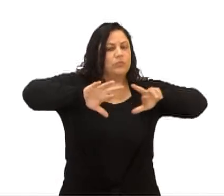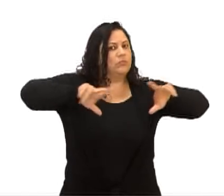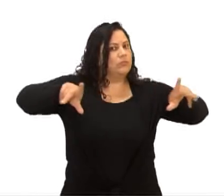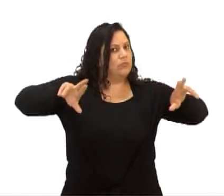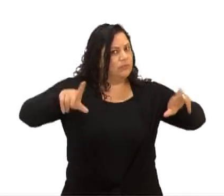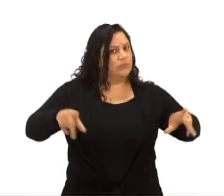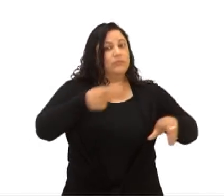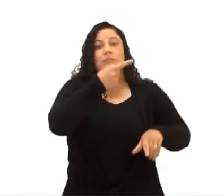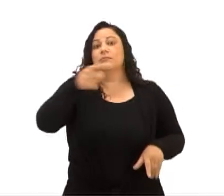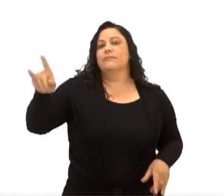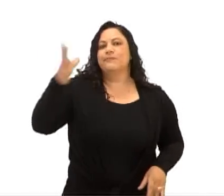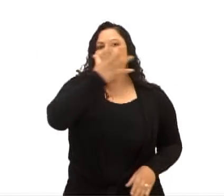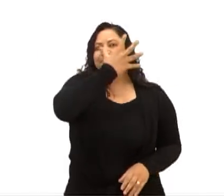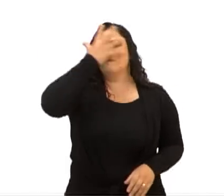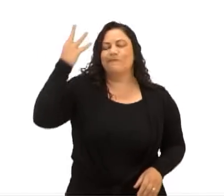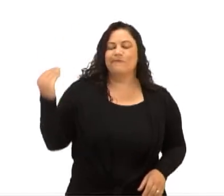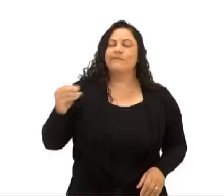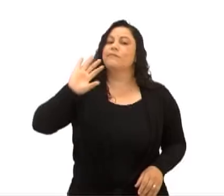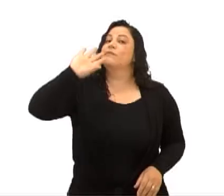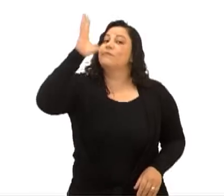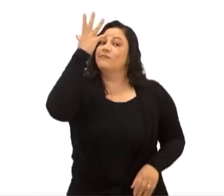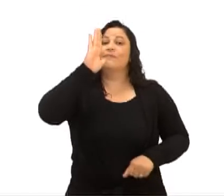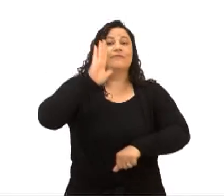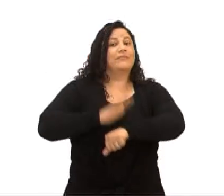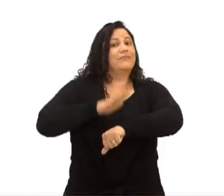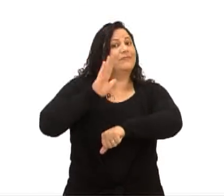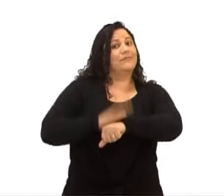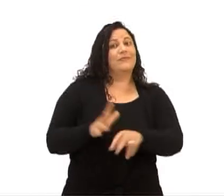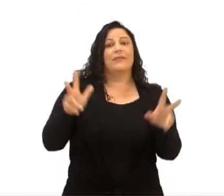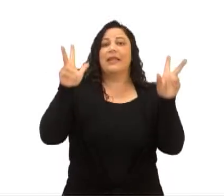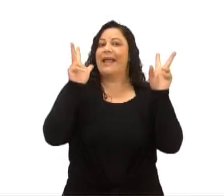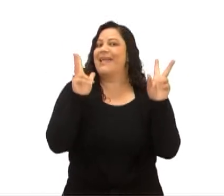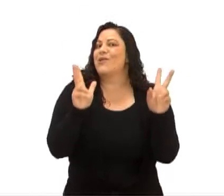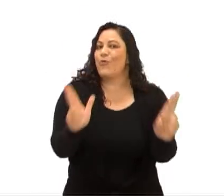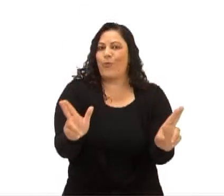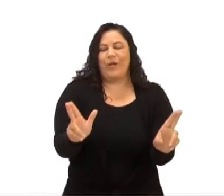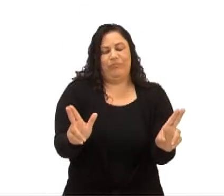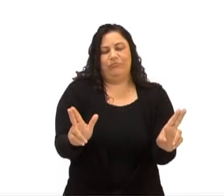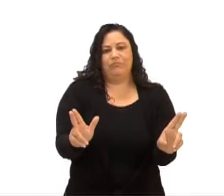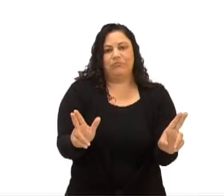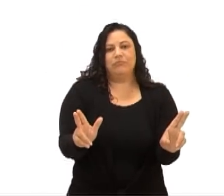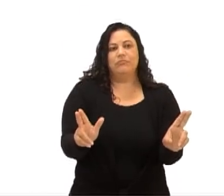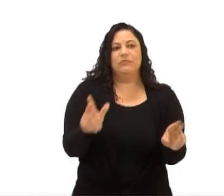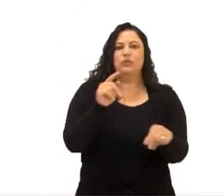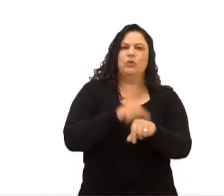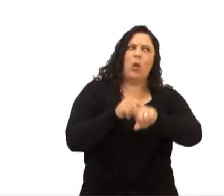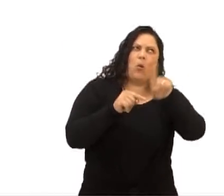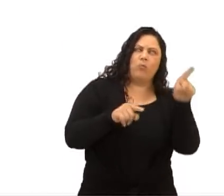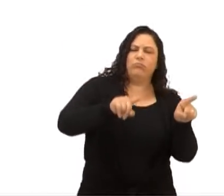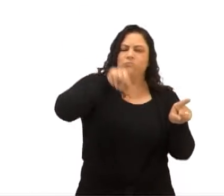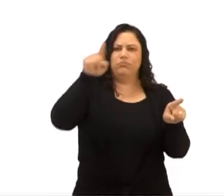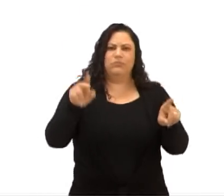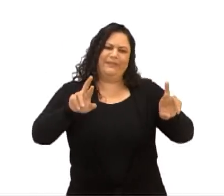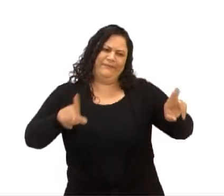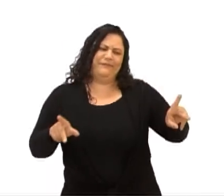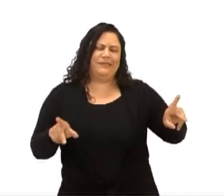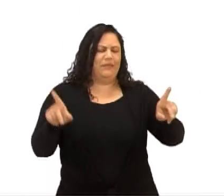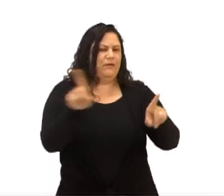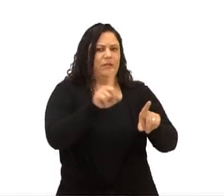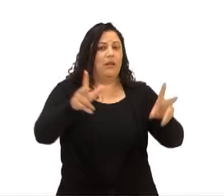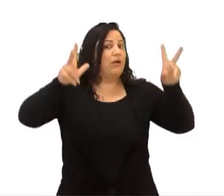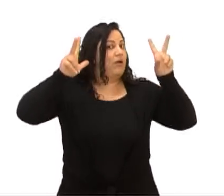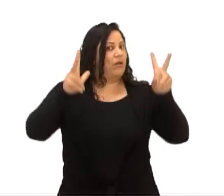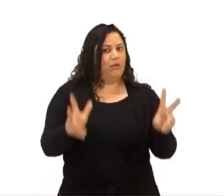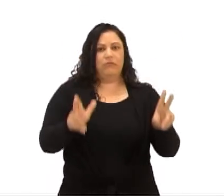dois movimentos eles acontecem ao mesmo tempo, né? Não acontece a rotação num momento e a translação no outro, não. Esse movimento ele